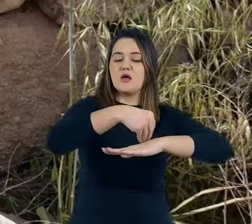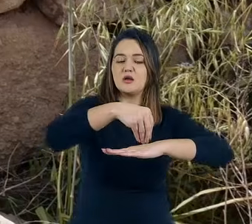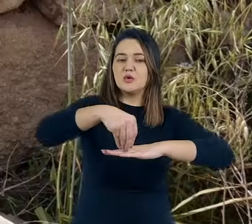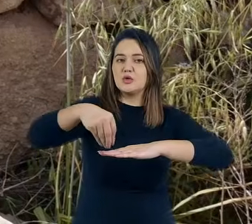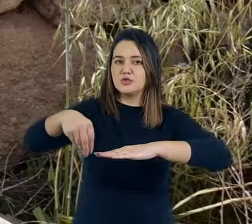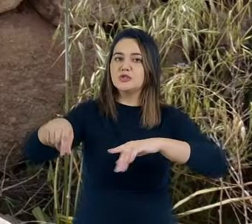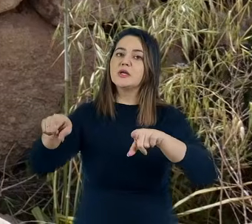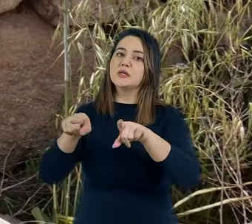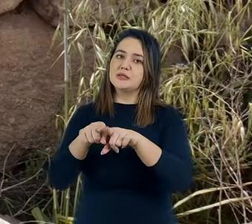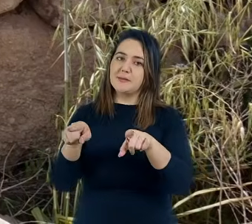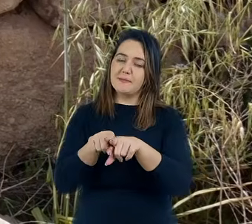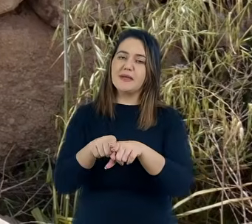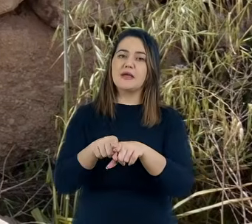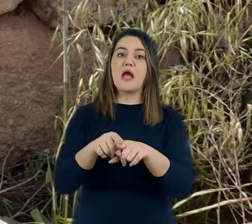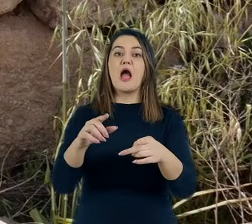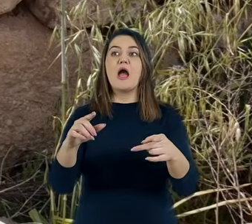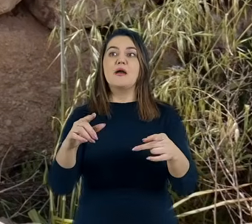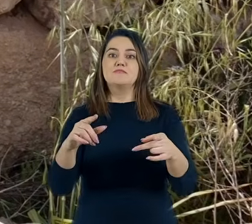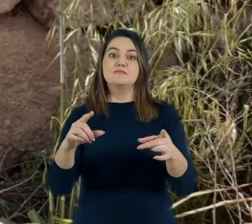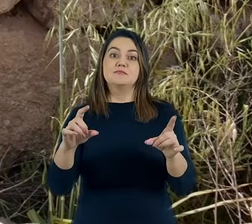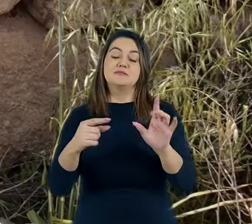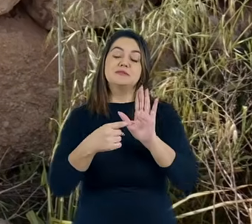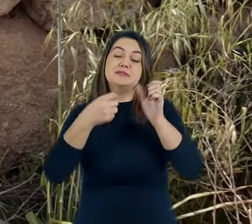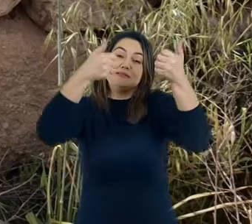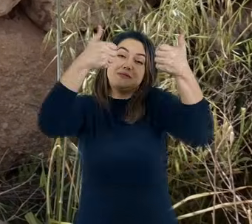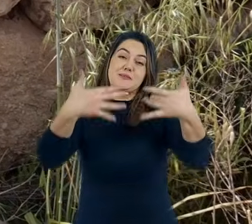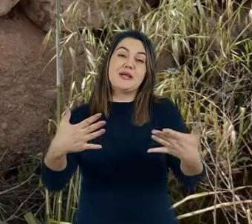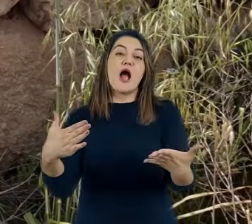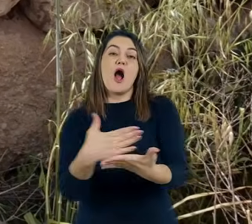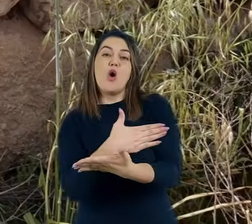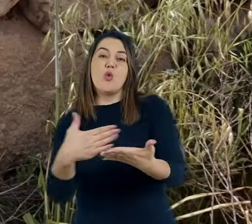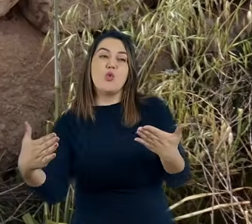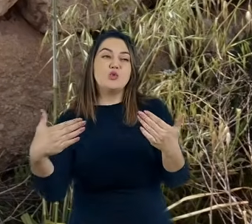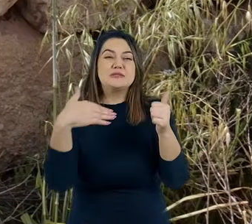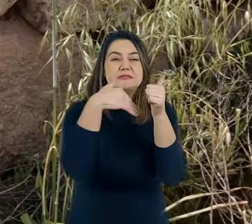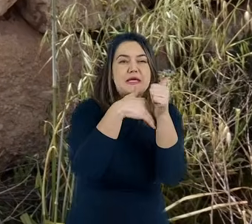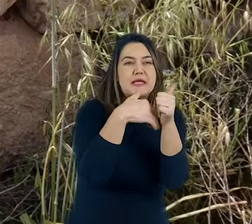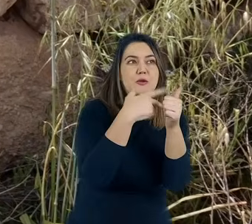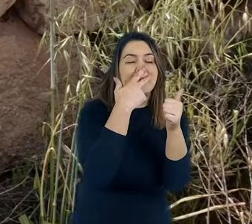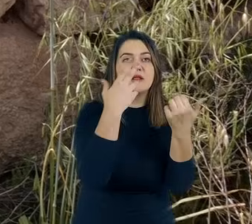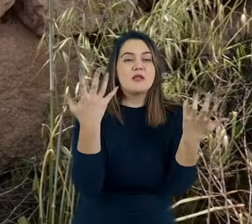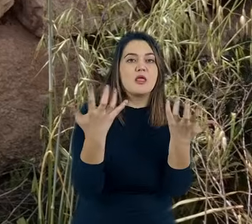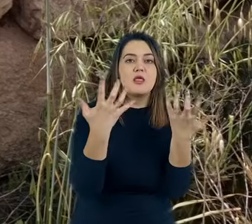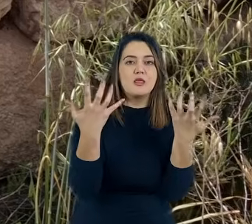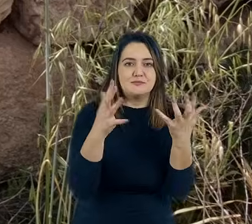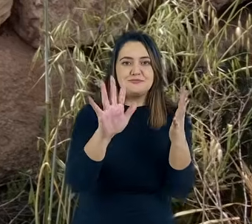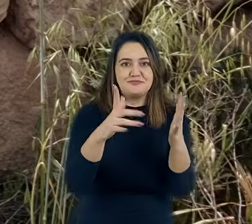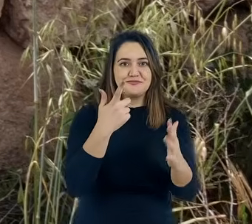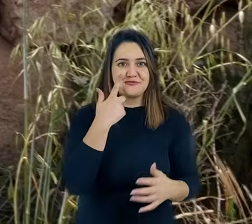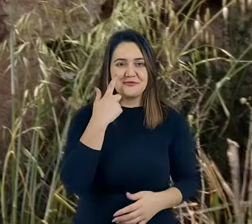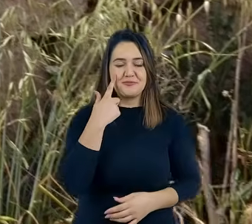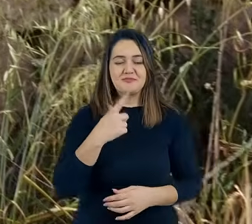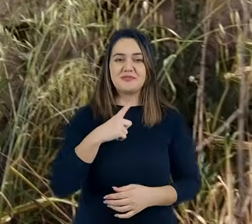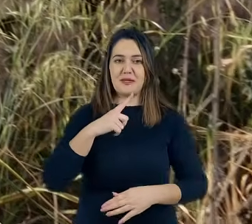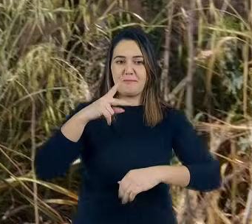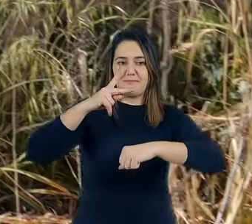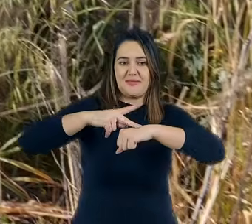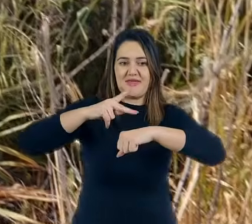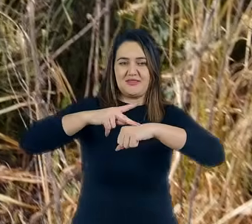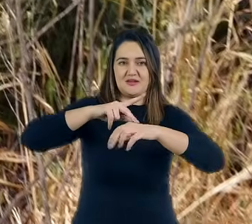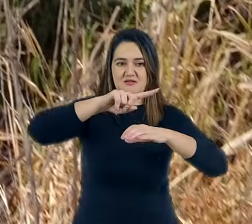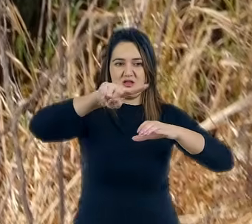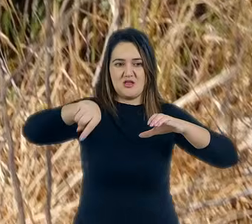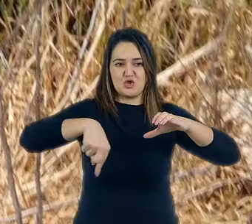Agora, a arqueologia também encerra alguns mistérios que ficam insolúveis por muito e muito tempo. E um deles está aqui. Você tem